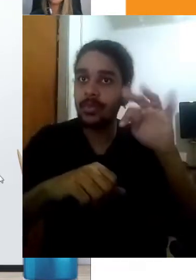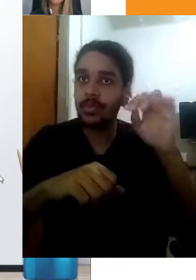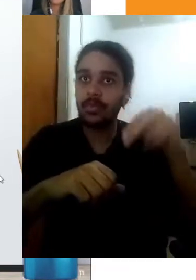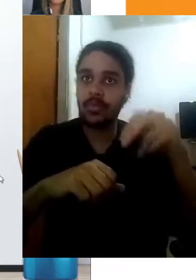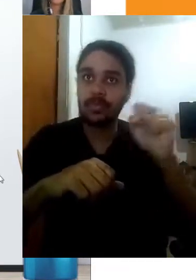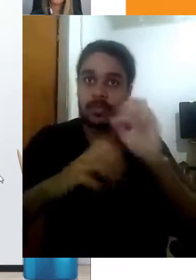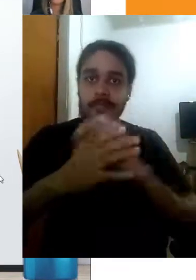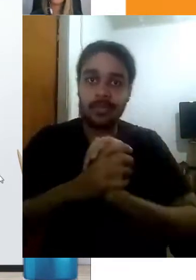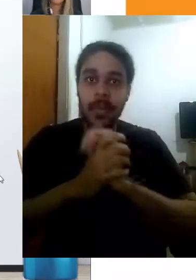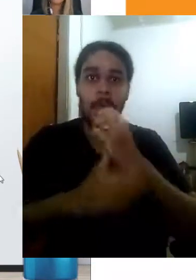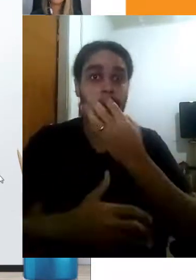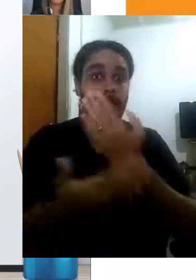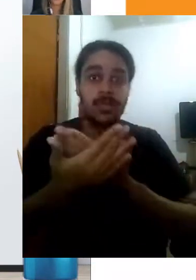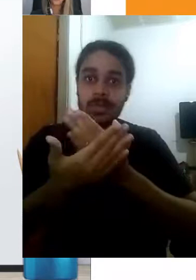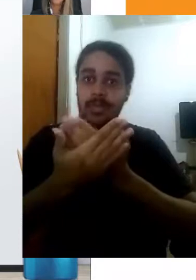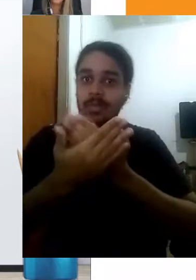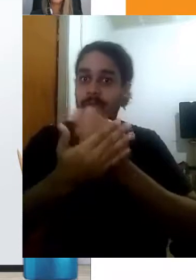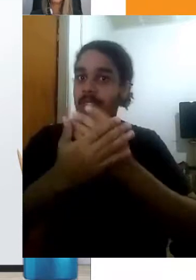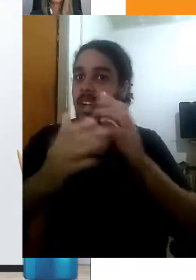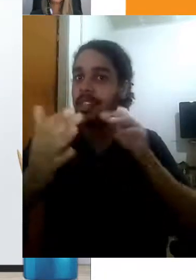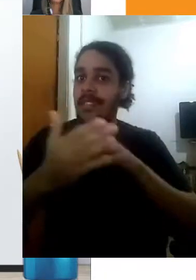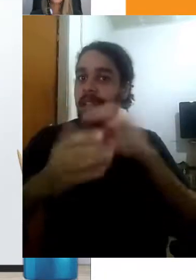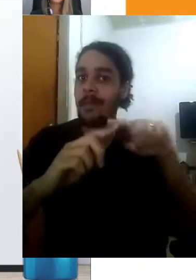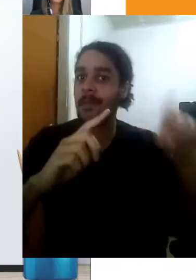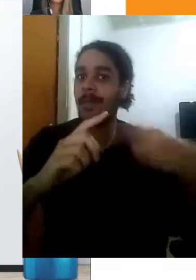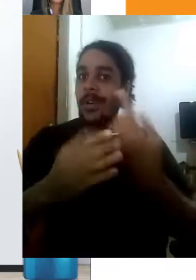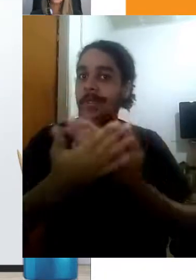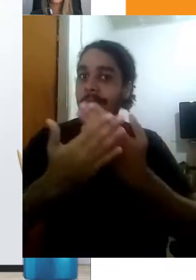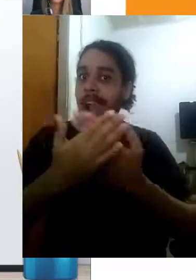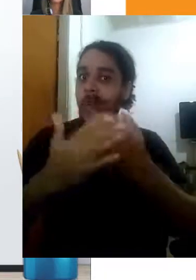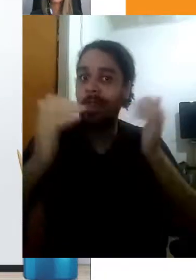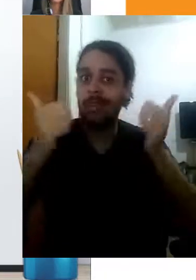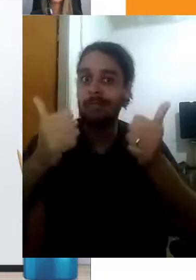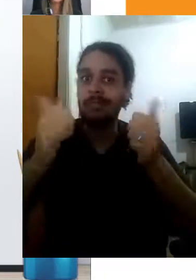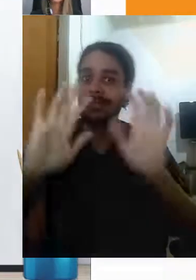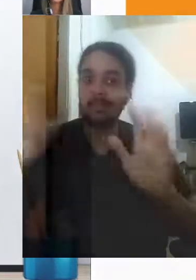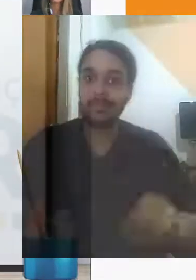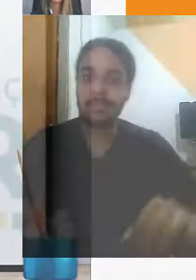Bons estudos e até a próxima aula.